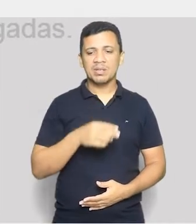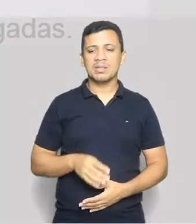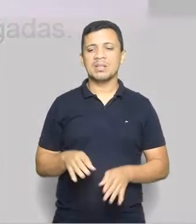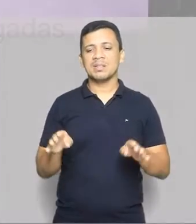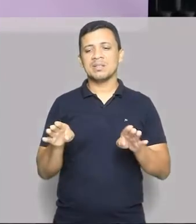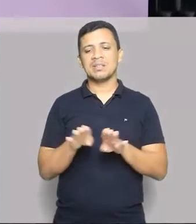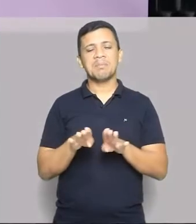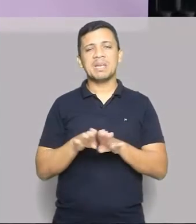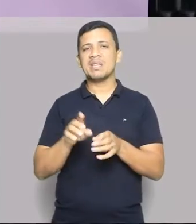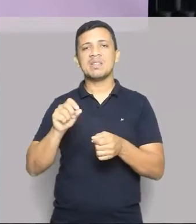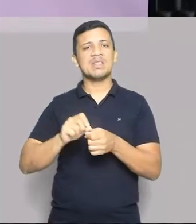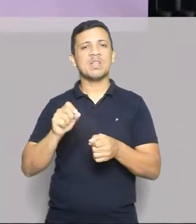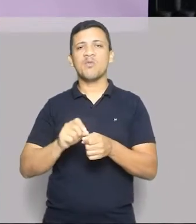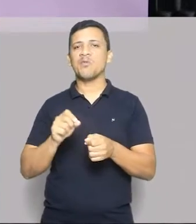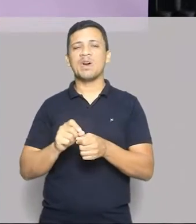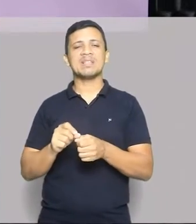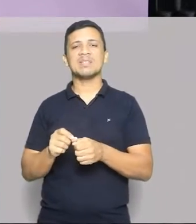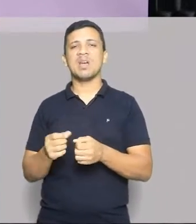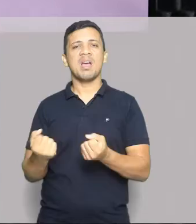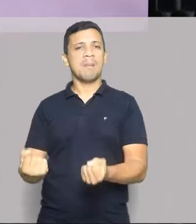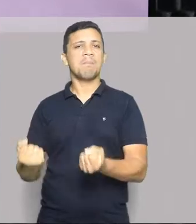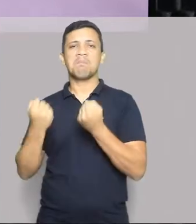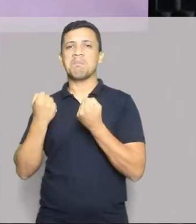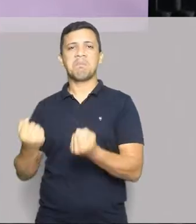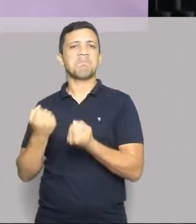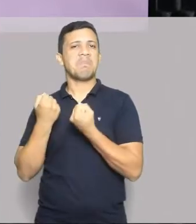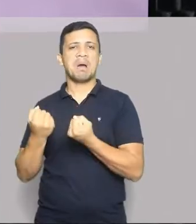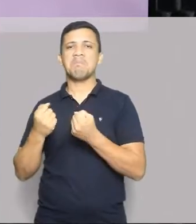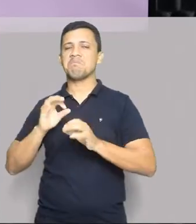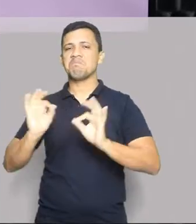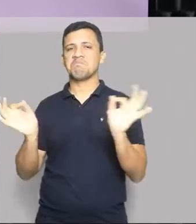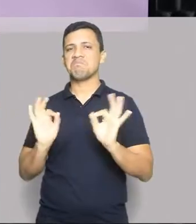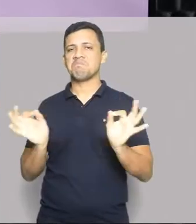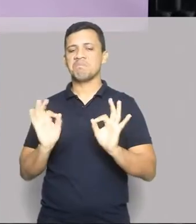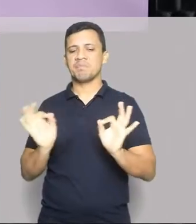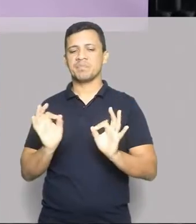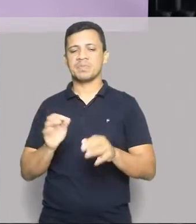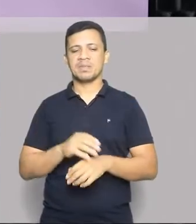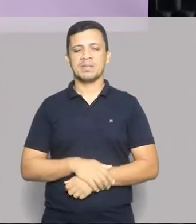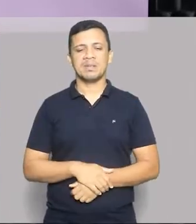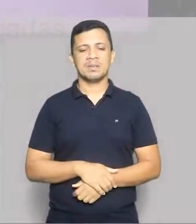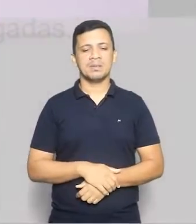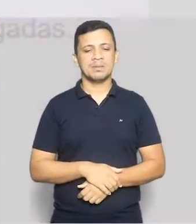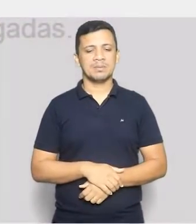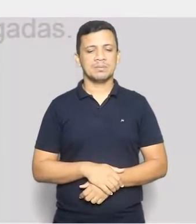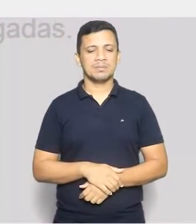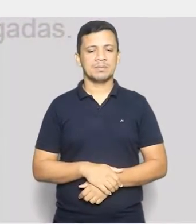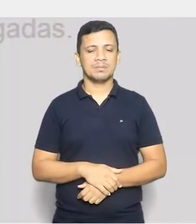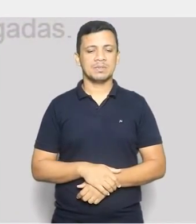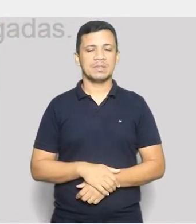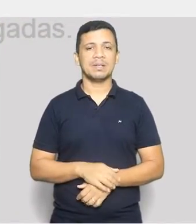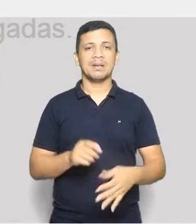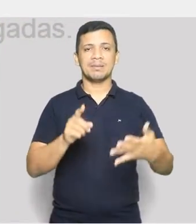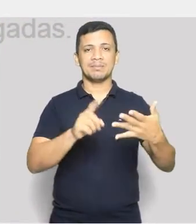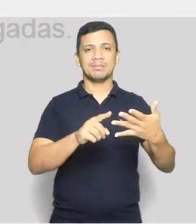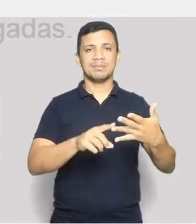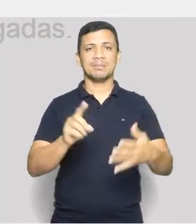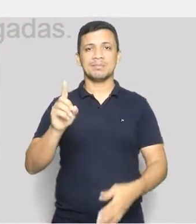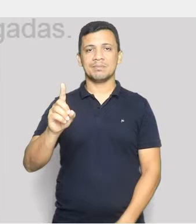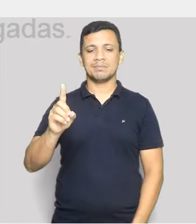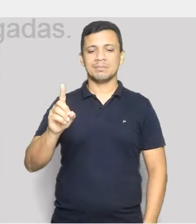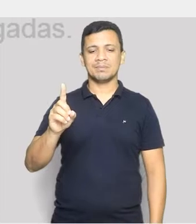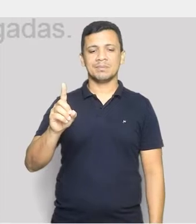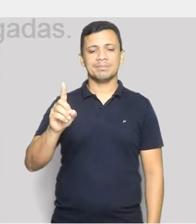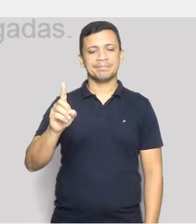atividades físicas. Gente, vamos lá. Eis a opção correta, tá? Notem.